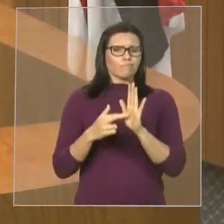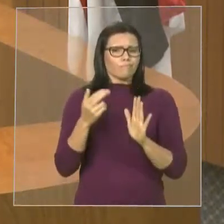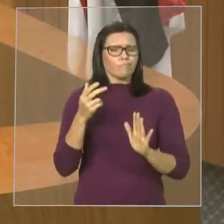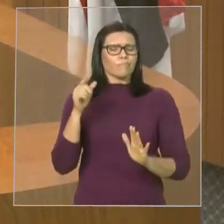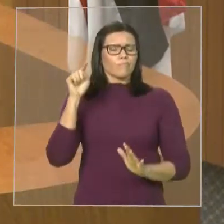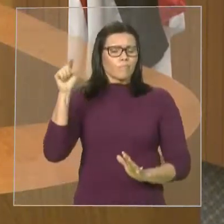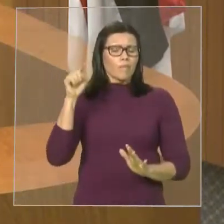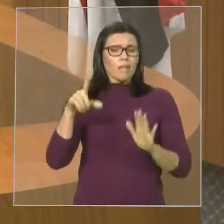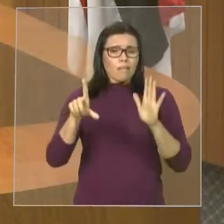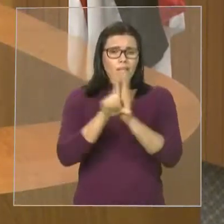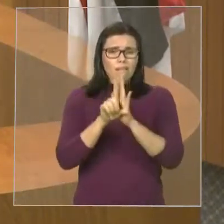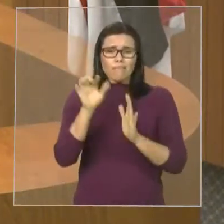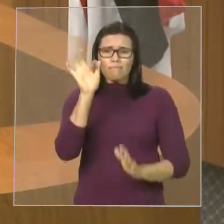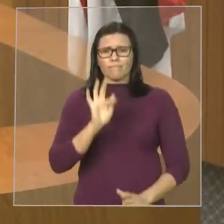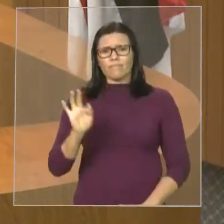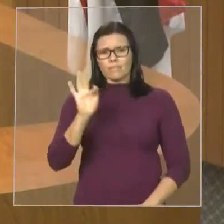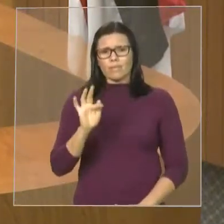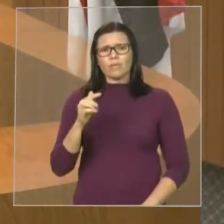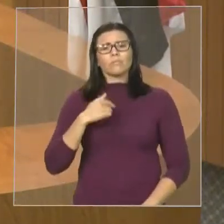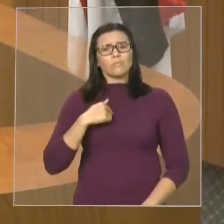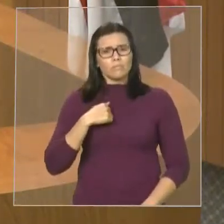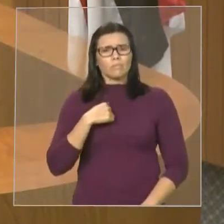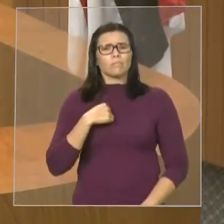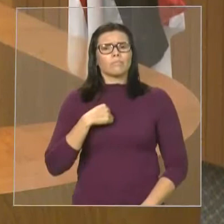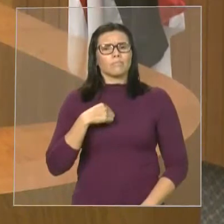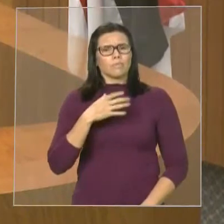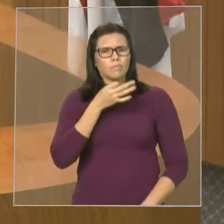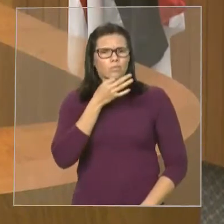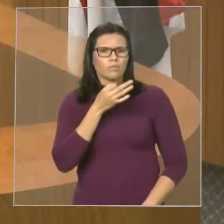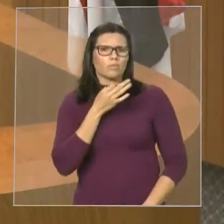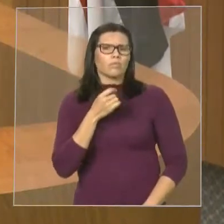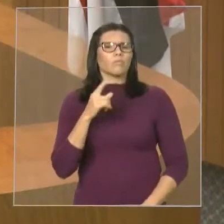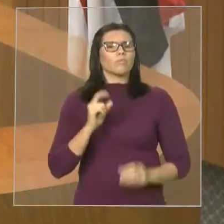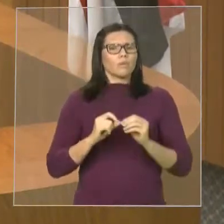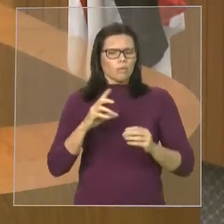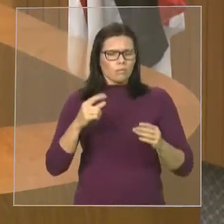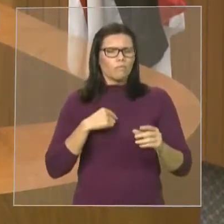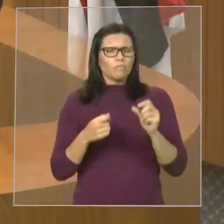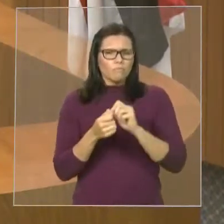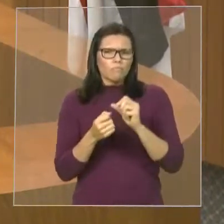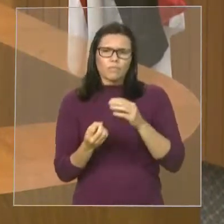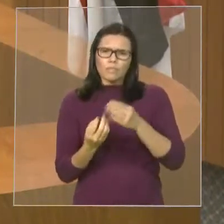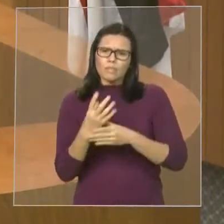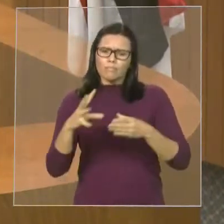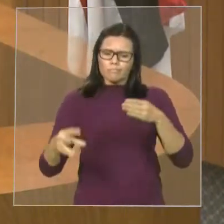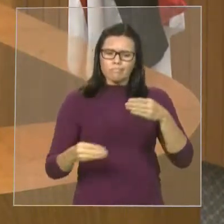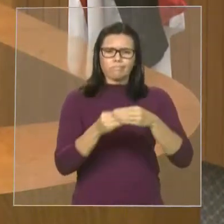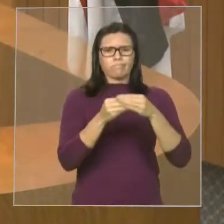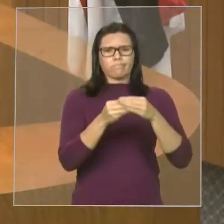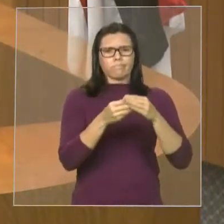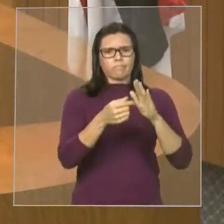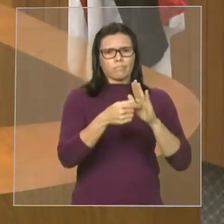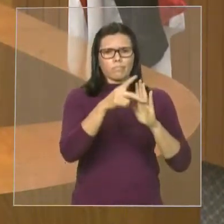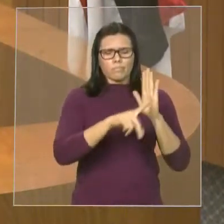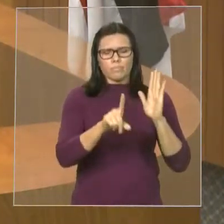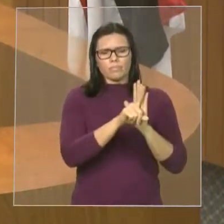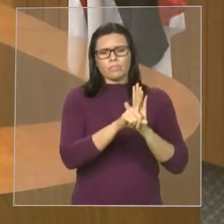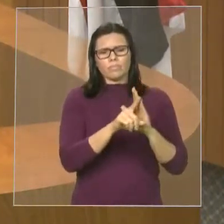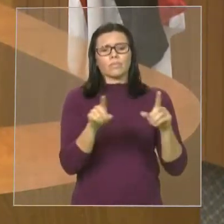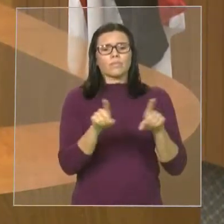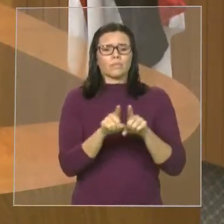apresentamos essa sugestão na emenda. E um terceiro ponto, para que a indicação feita pelas